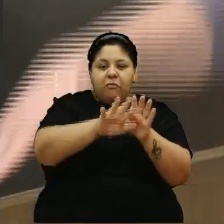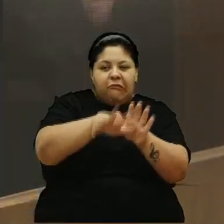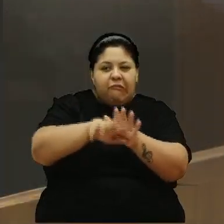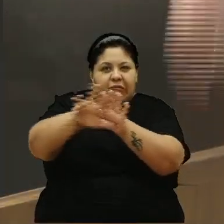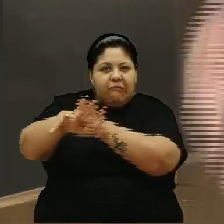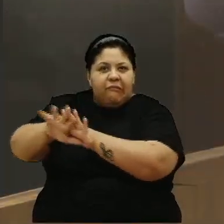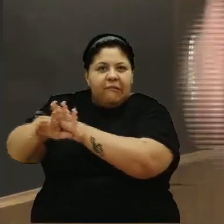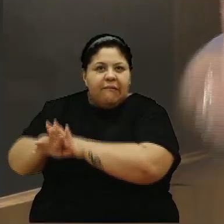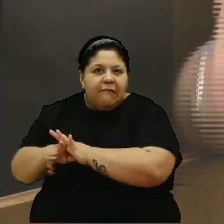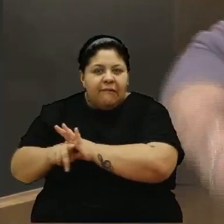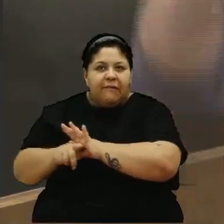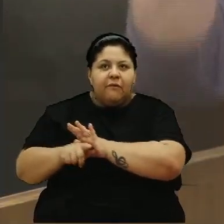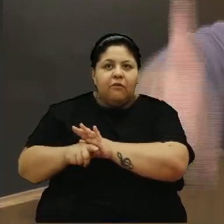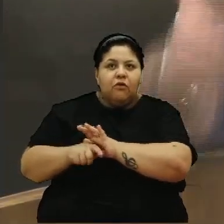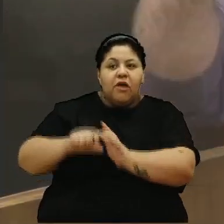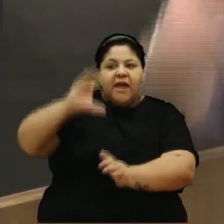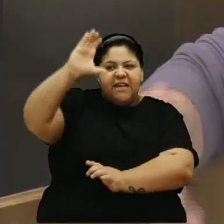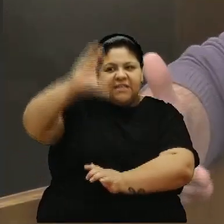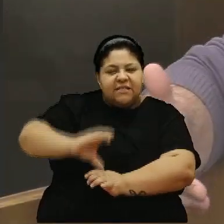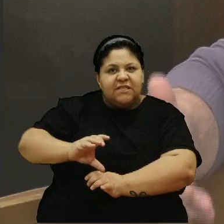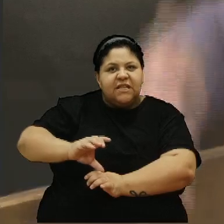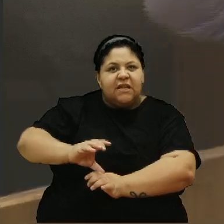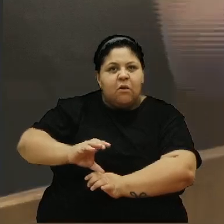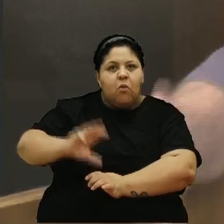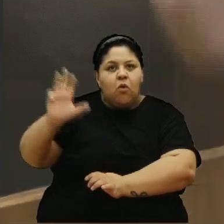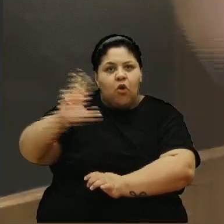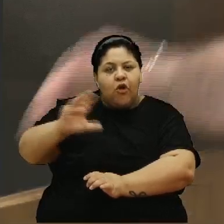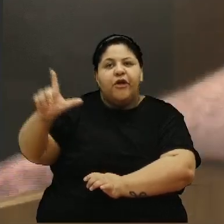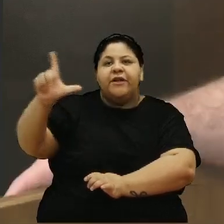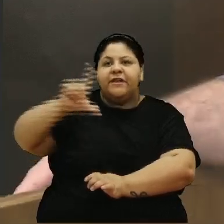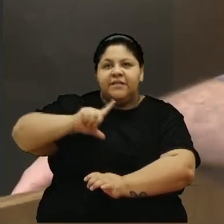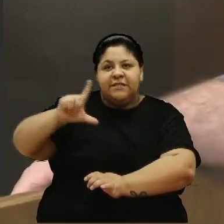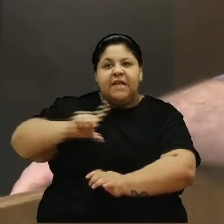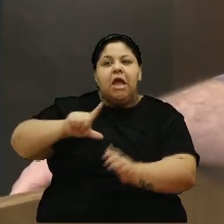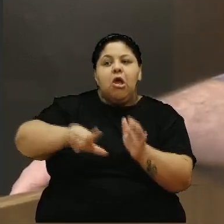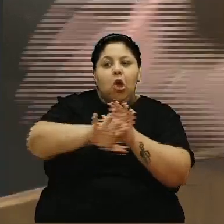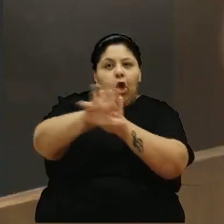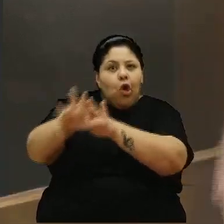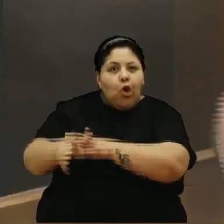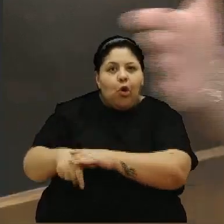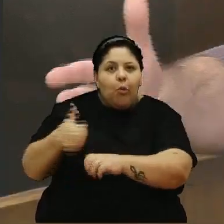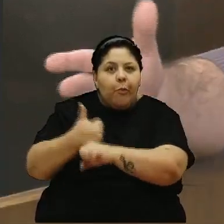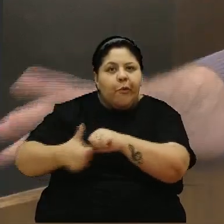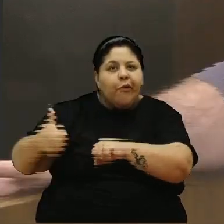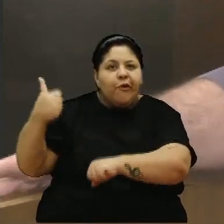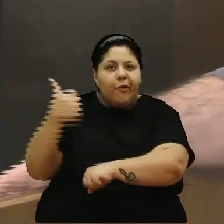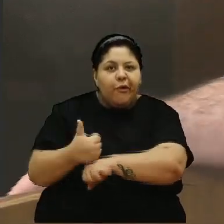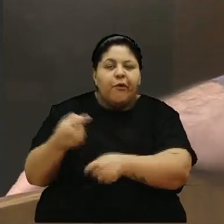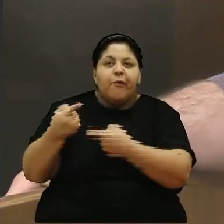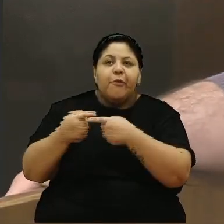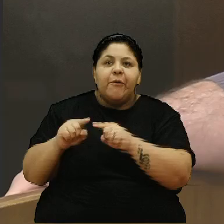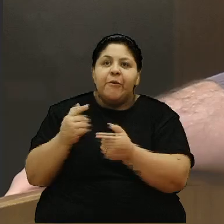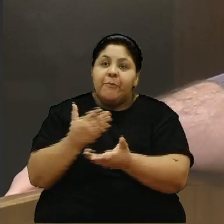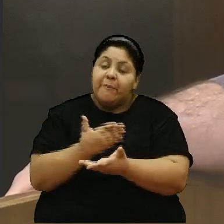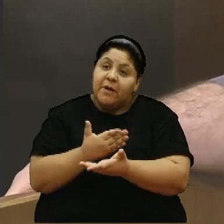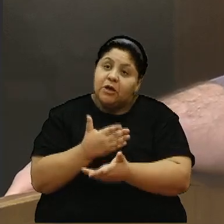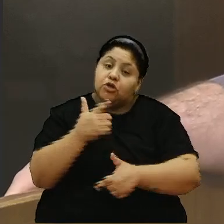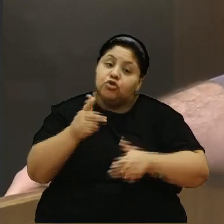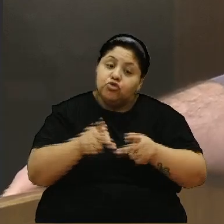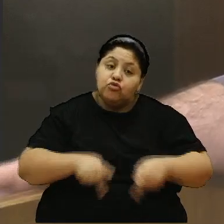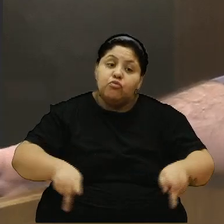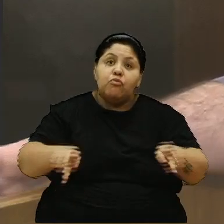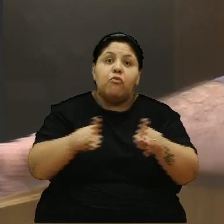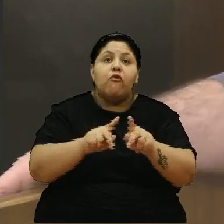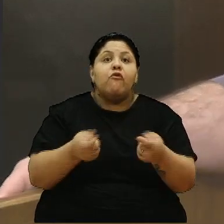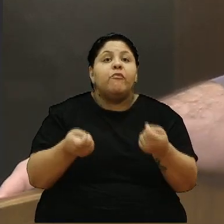vontade. Onde esse cidadão coloca a mão, tem caso de corrupção. Mas parte do povo precisa fazer